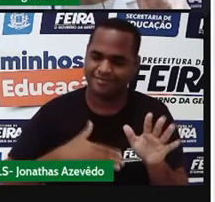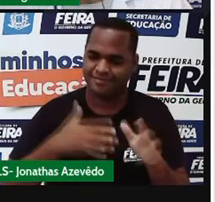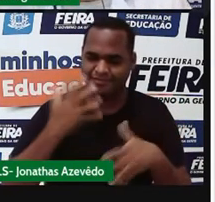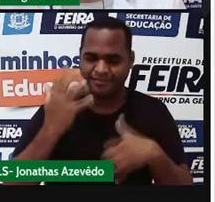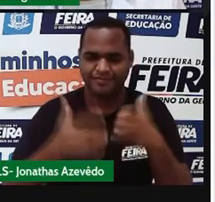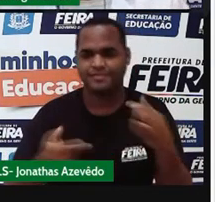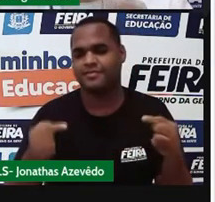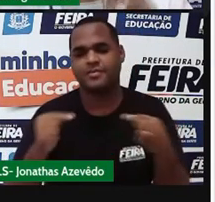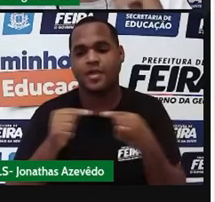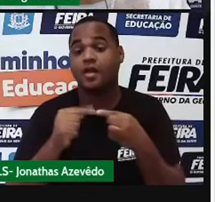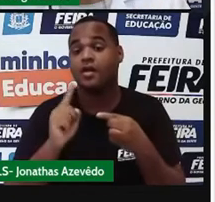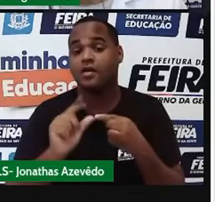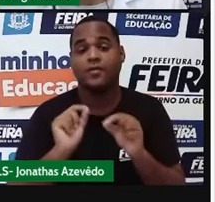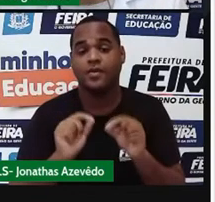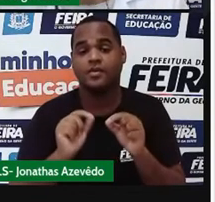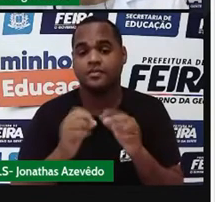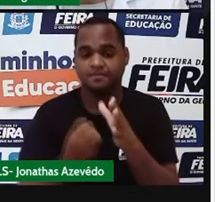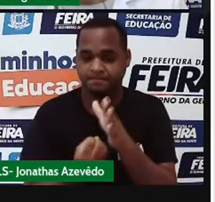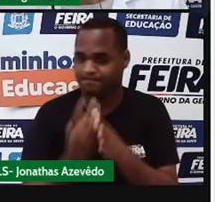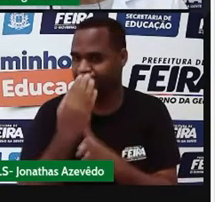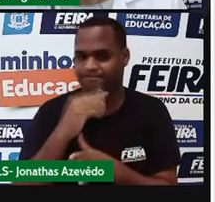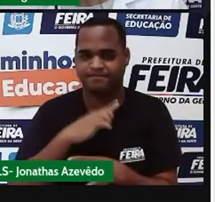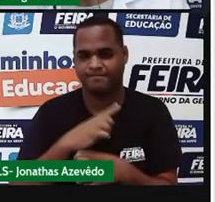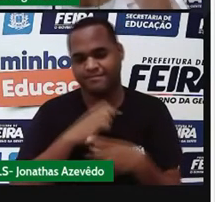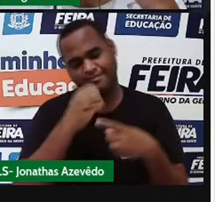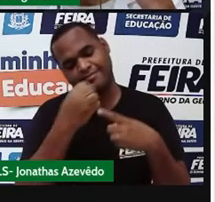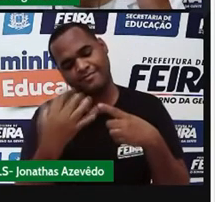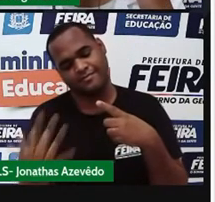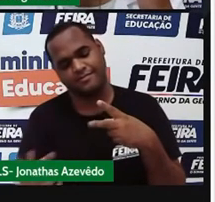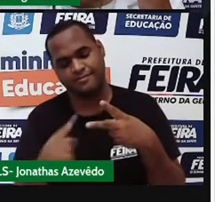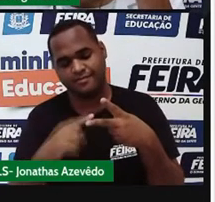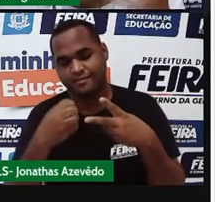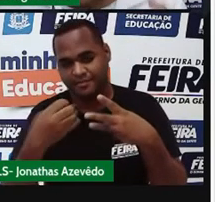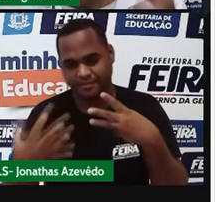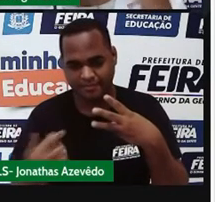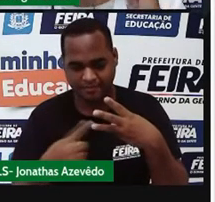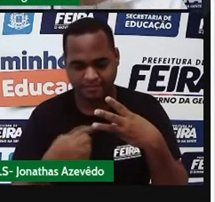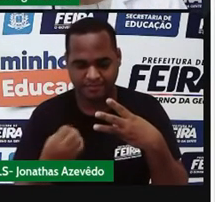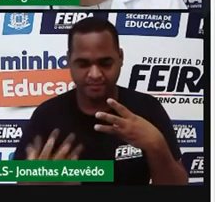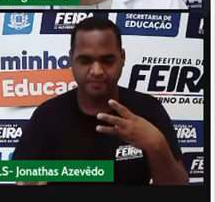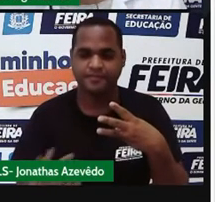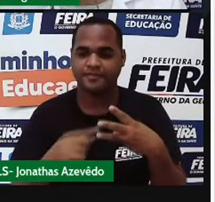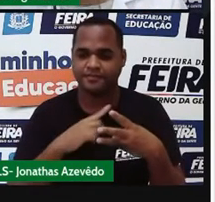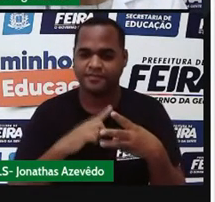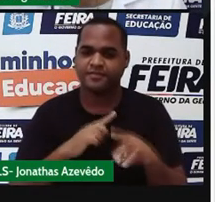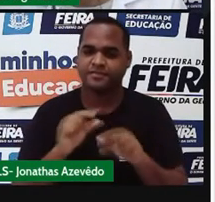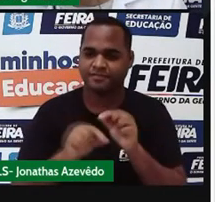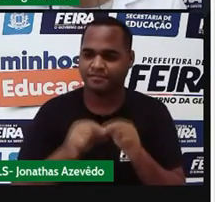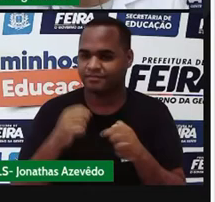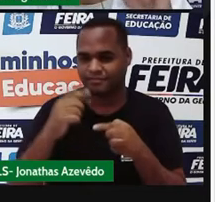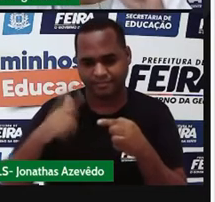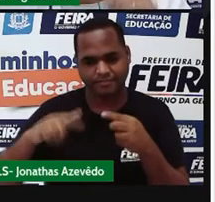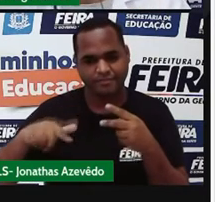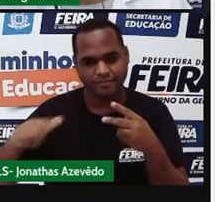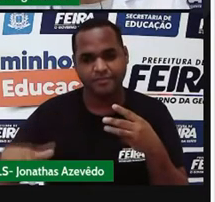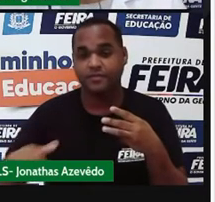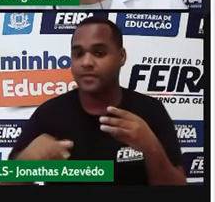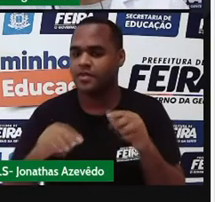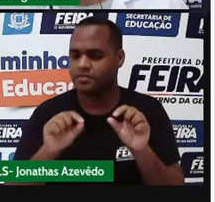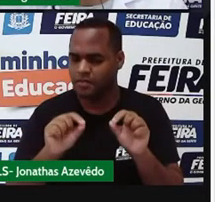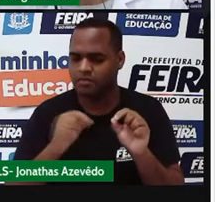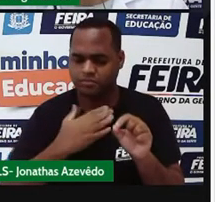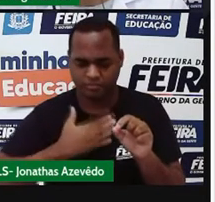tá aparecendo livro mais de um tipo de dízimo certo mas vem comigo vamos dar um passo de cada vez um